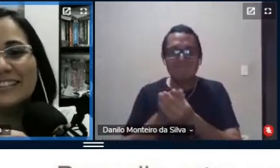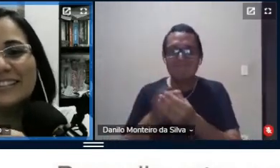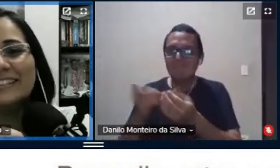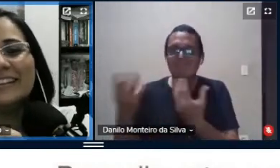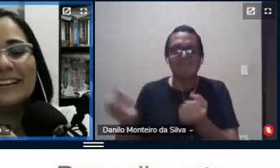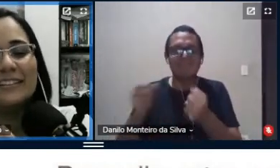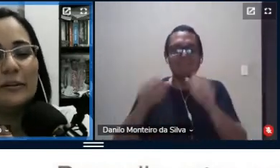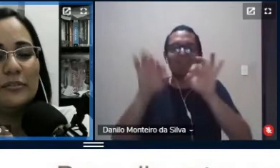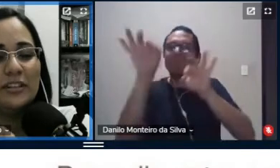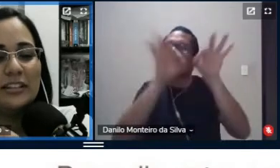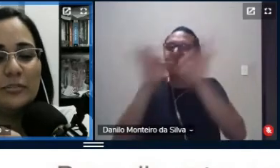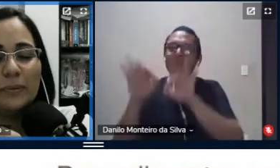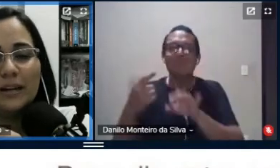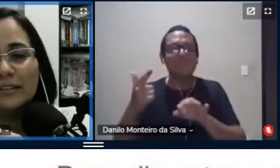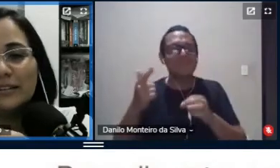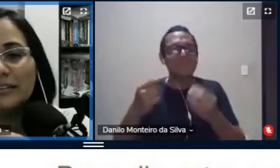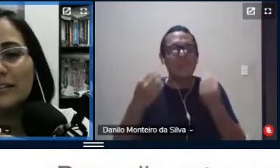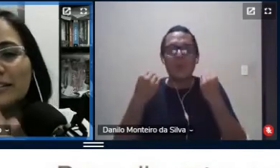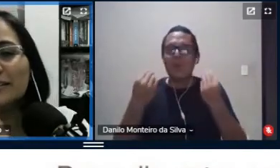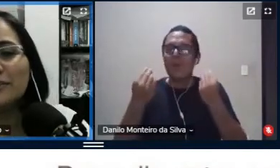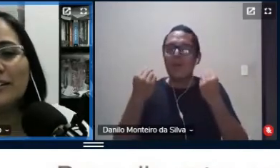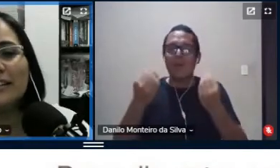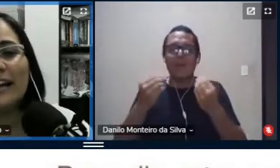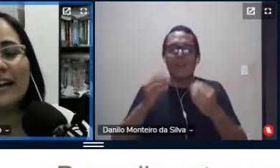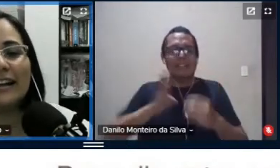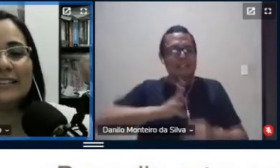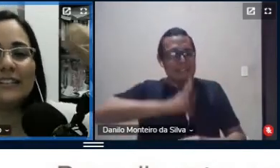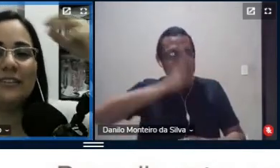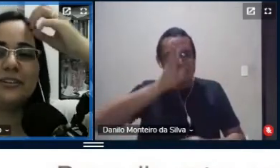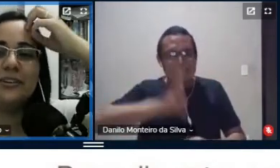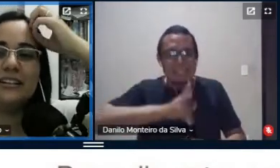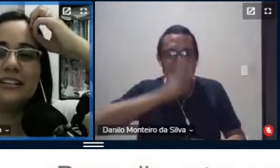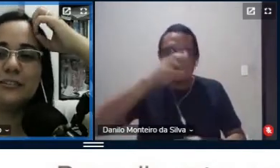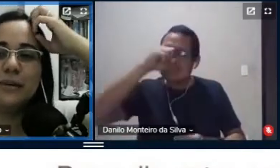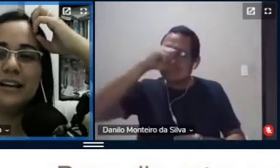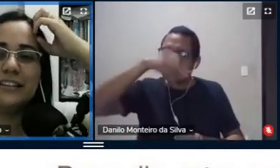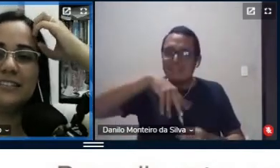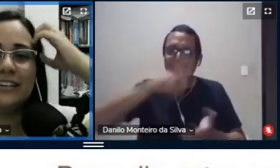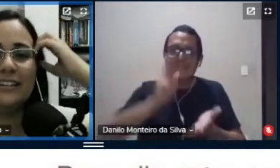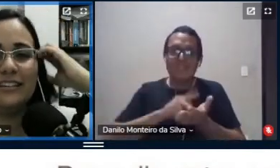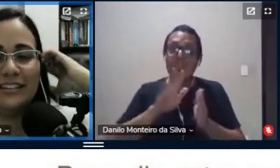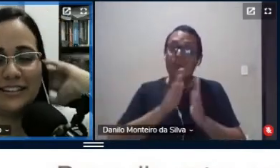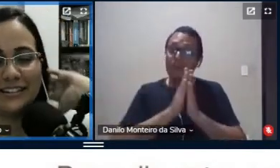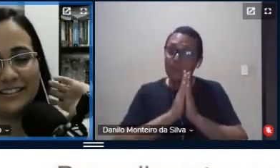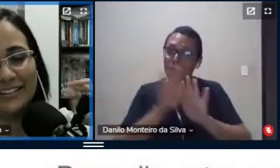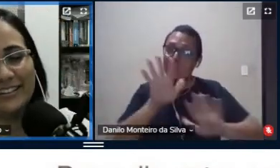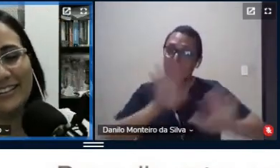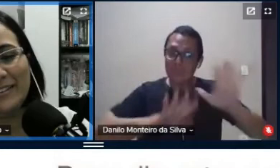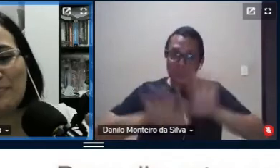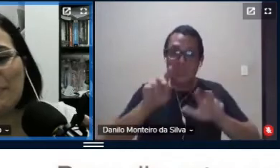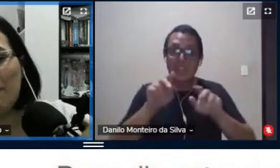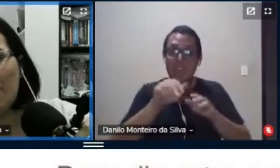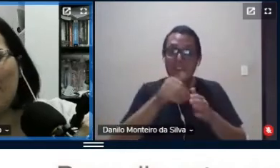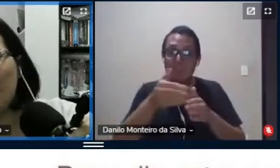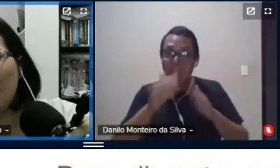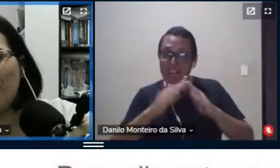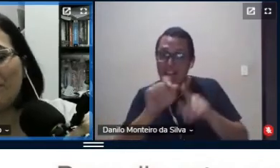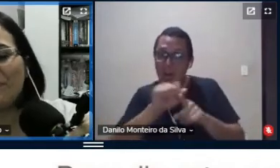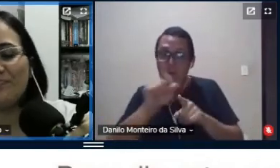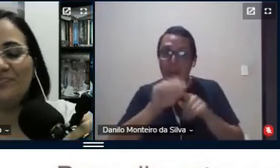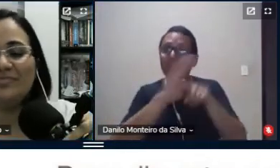isso. Tá, então fique esperto aí na hora que vocês vão alugar a casa, fica olhando as paredes se tem trinca.